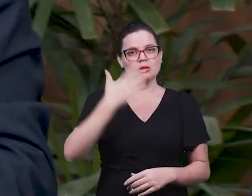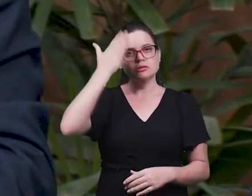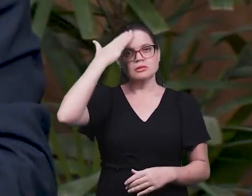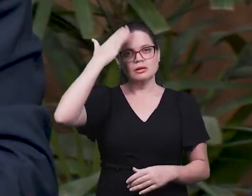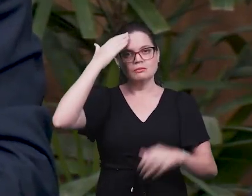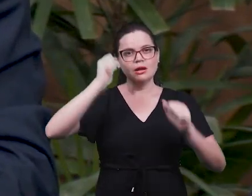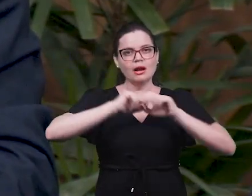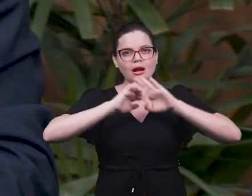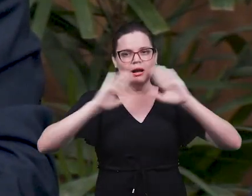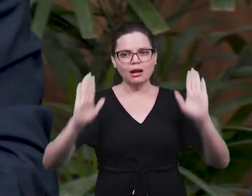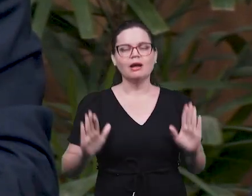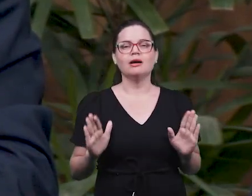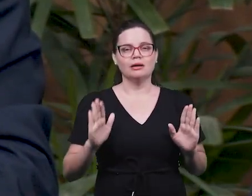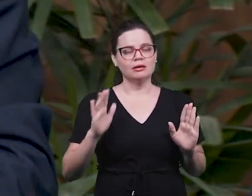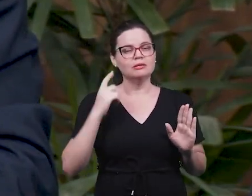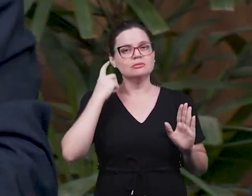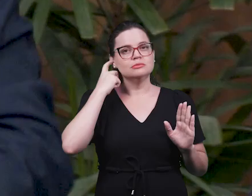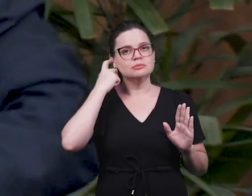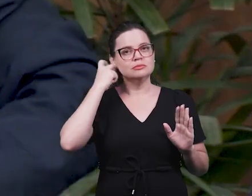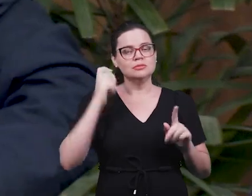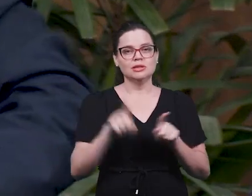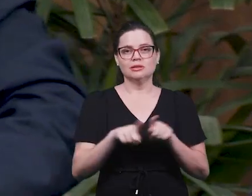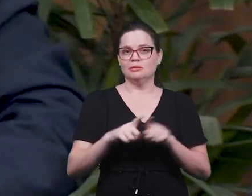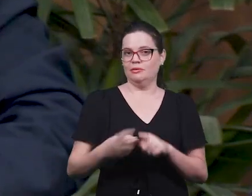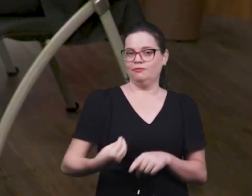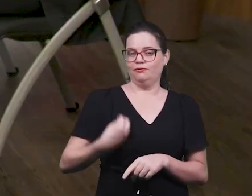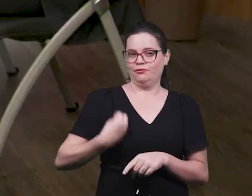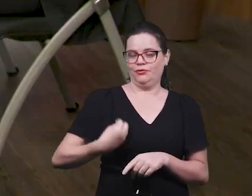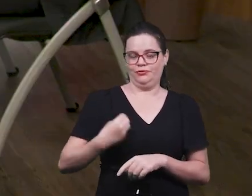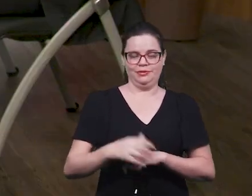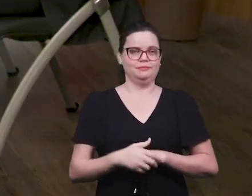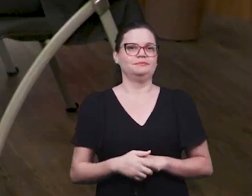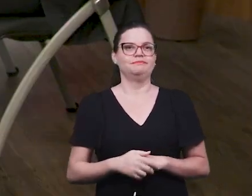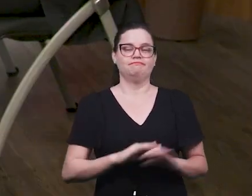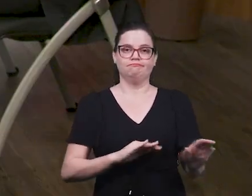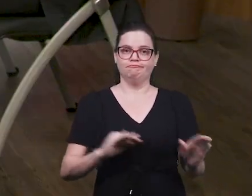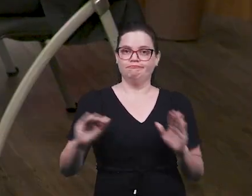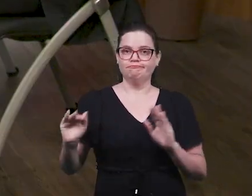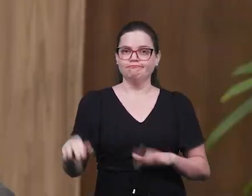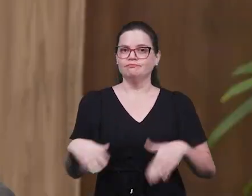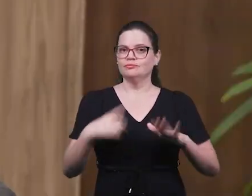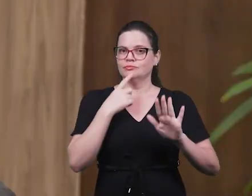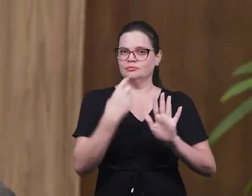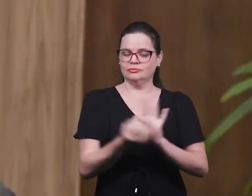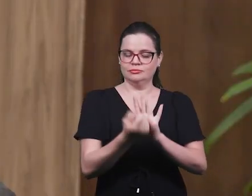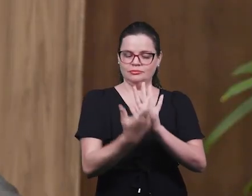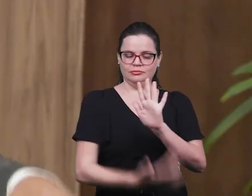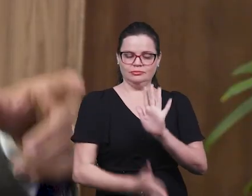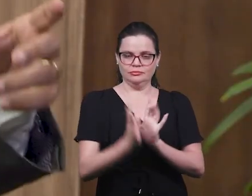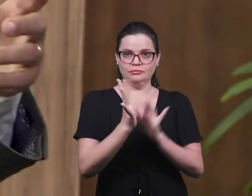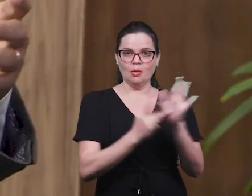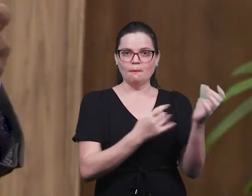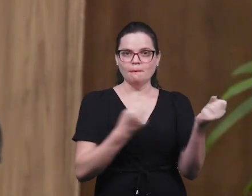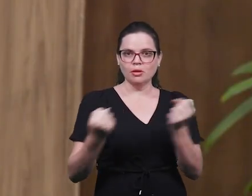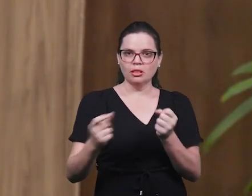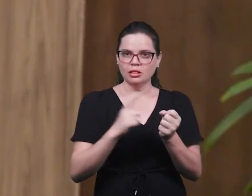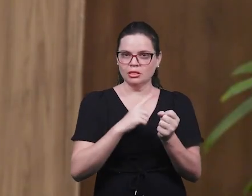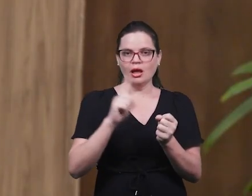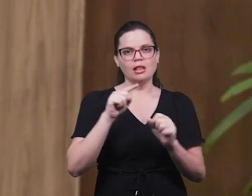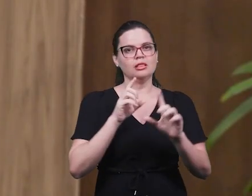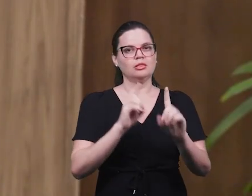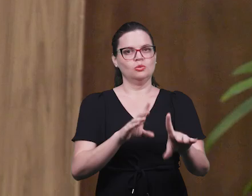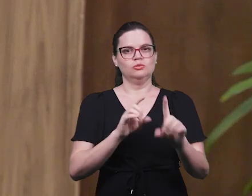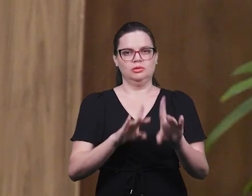conhecer, descobrir, claro, e viver. O poder do sangue de Jesus é uma doutrina bíblica e nós temos